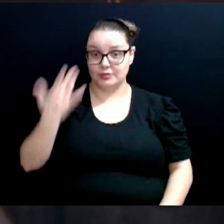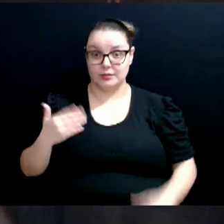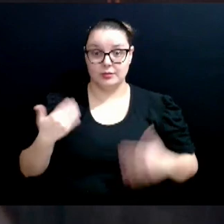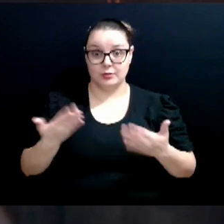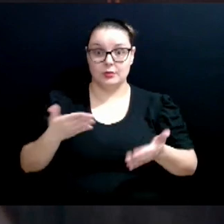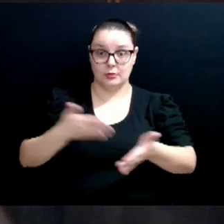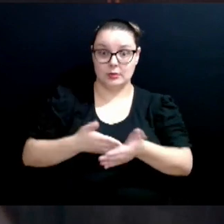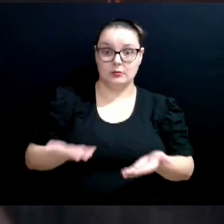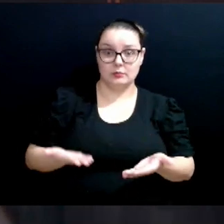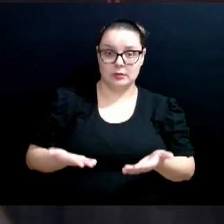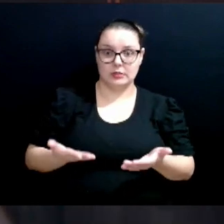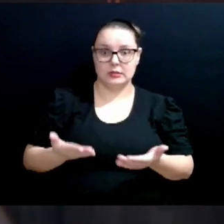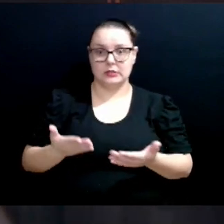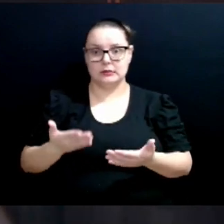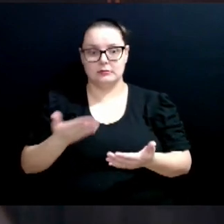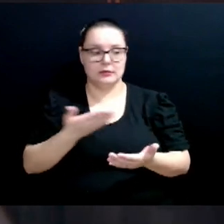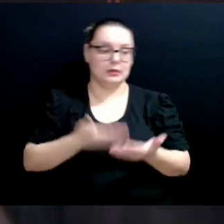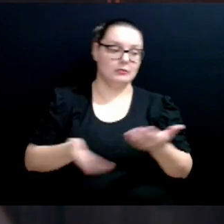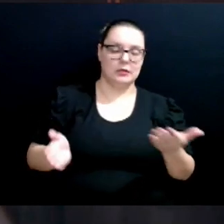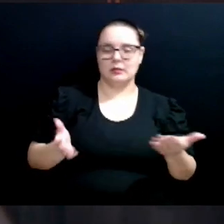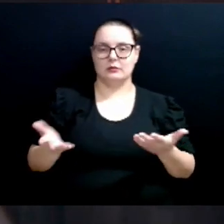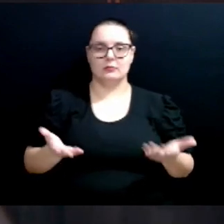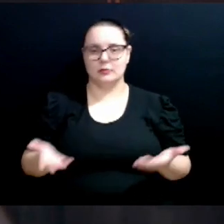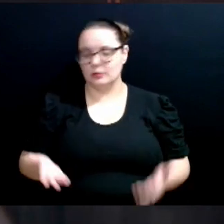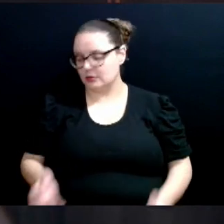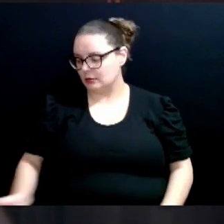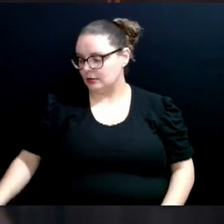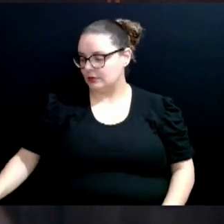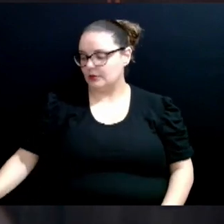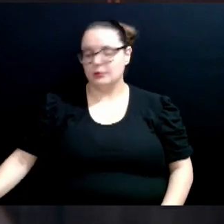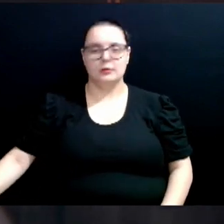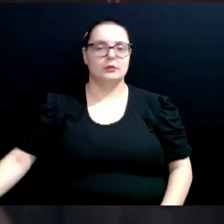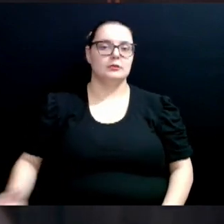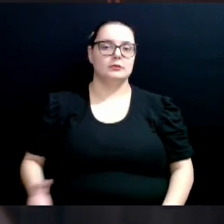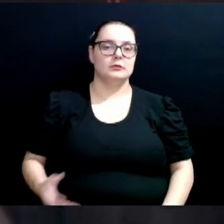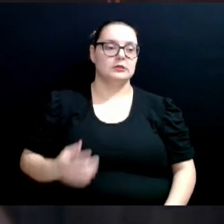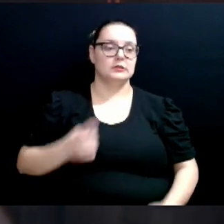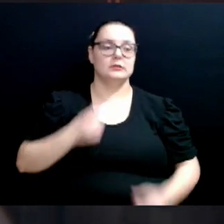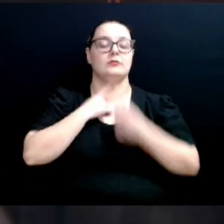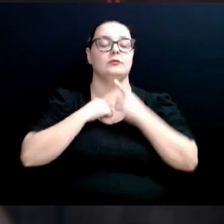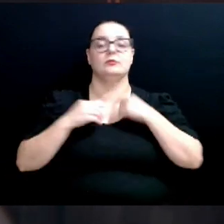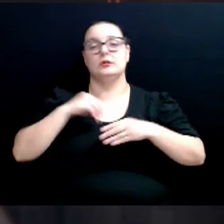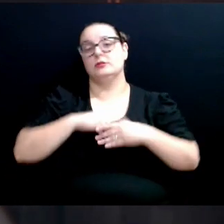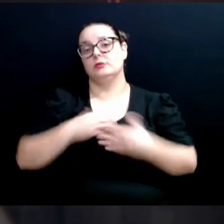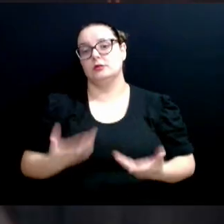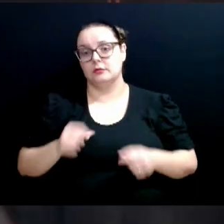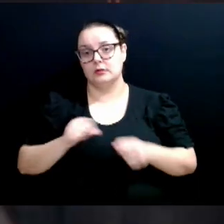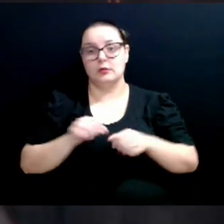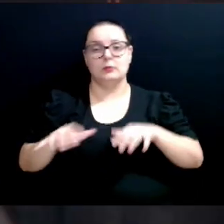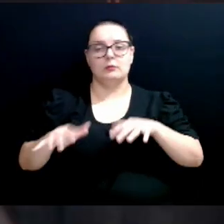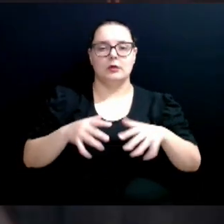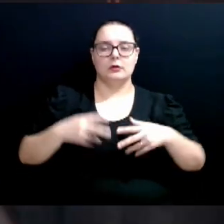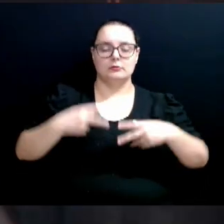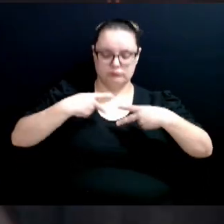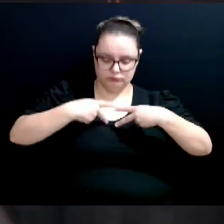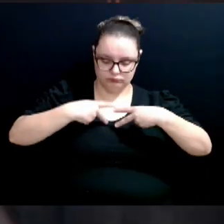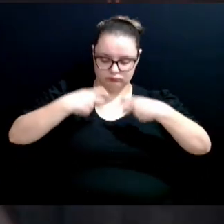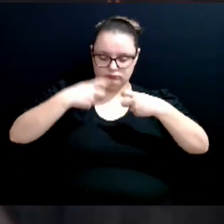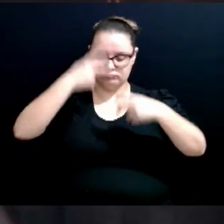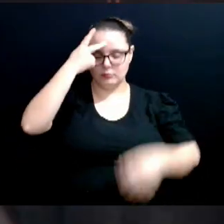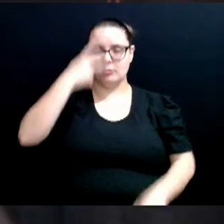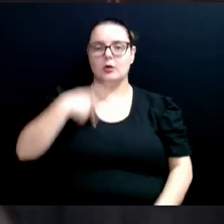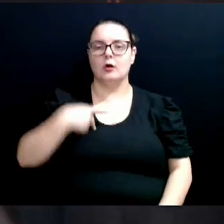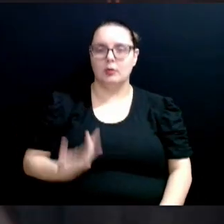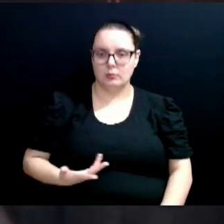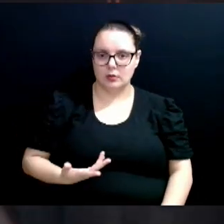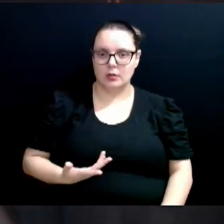pouco perdido, a gente fica um pouco sem essa bússola interna, né? Então, acho que fazer o movimento da gente olhar para a gente mesmo e da gente